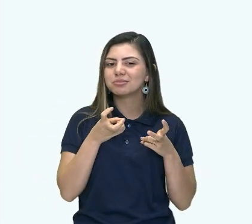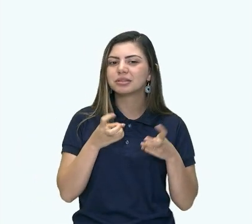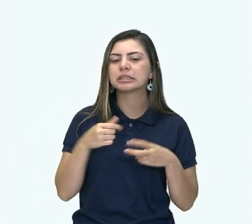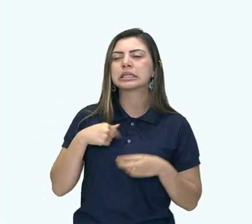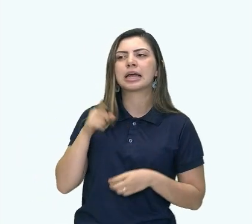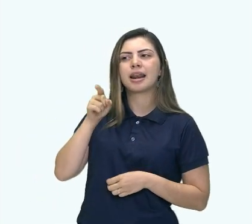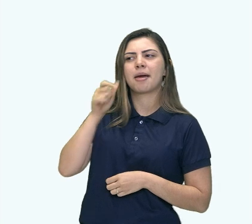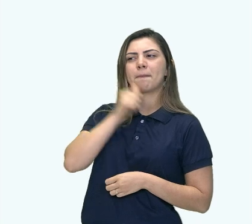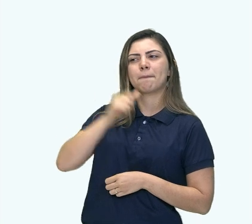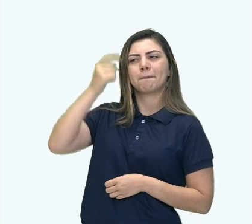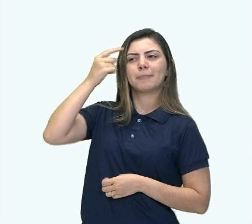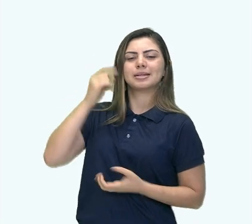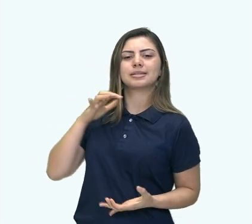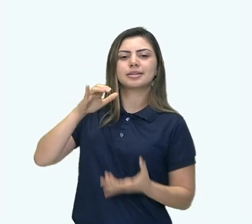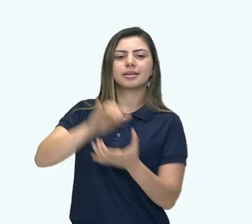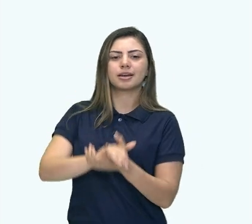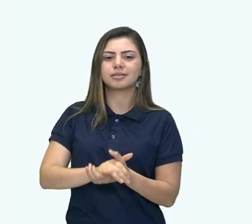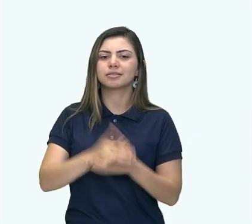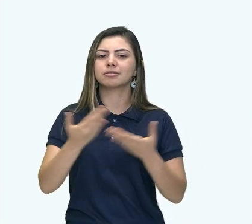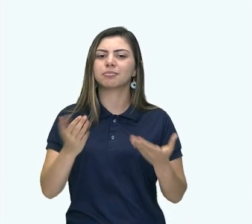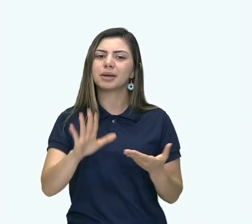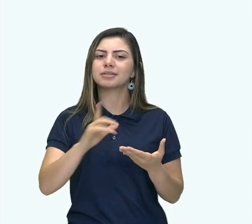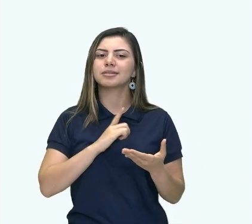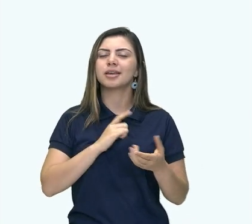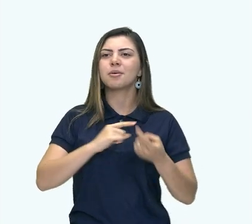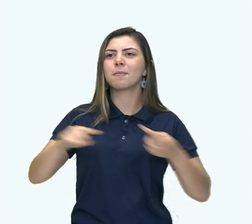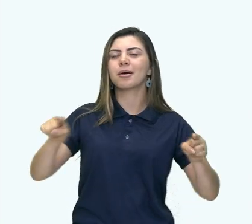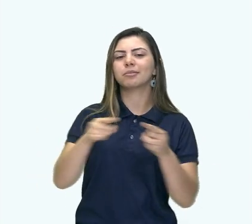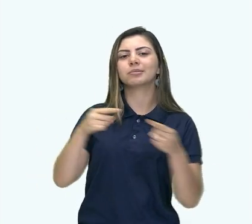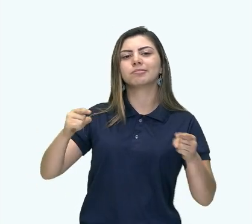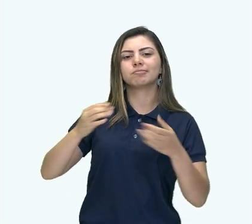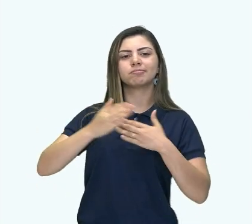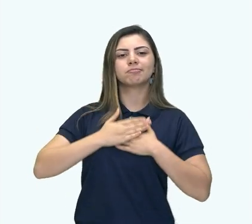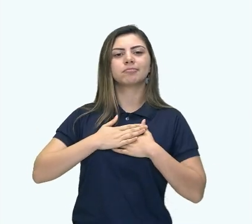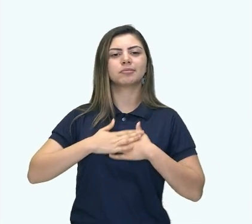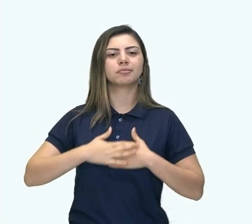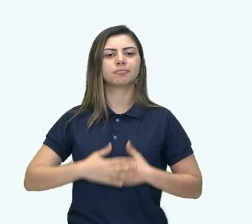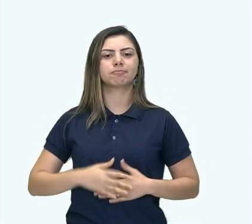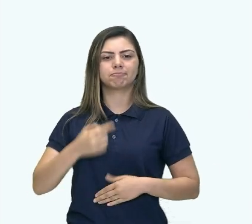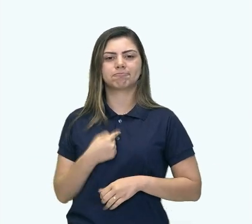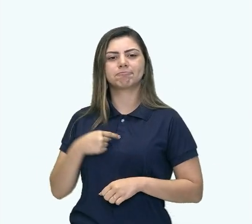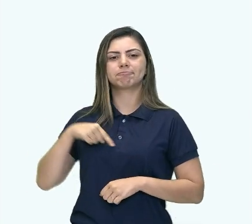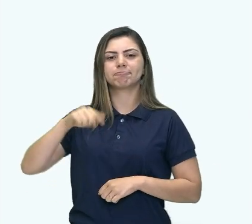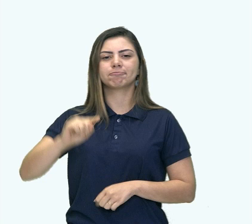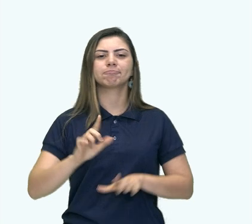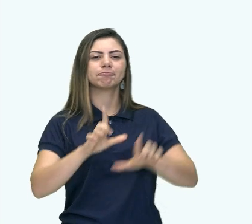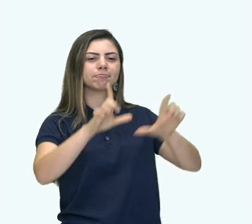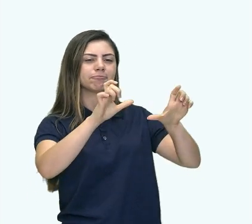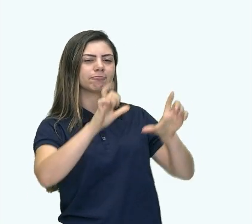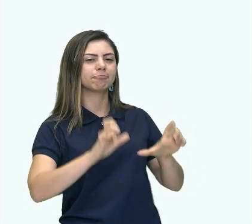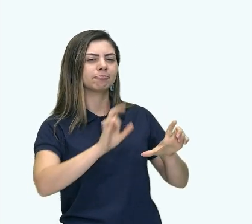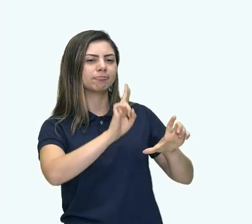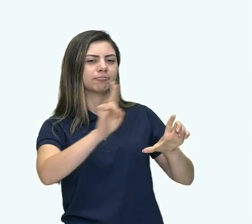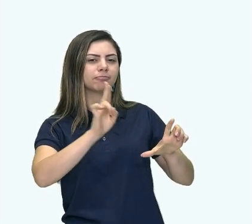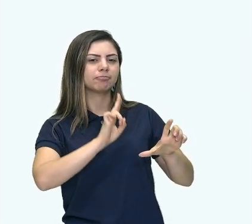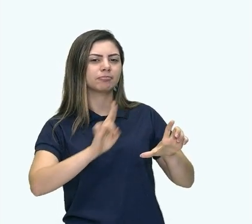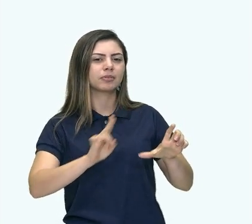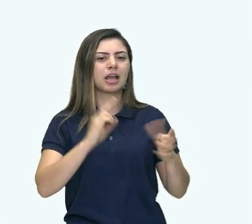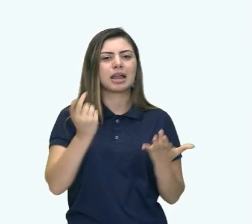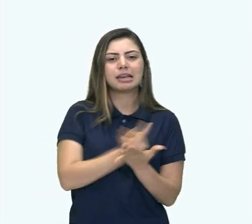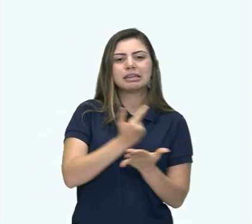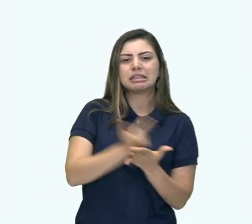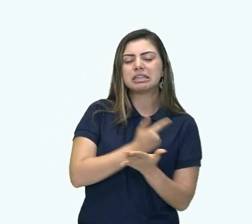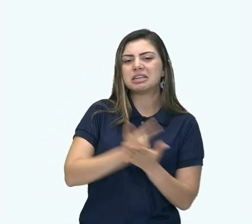em casamento e uma canção me consola. Eu vou por entre fotos e nomes, sem livros e